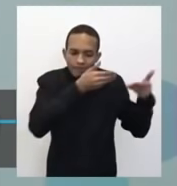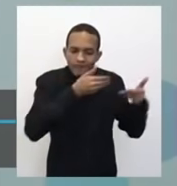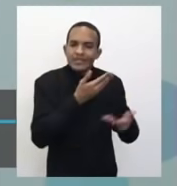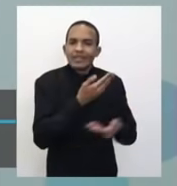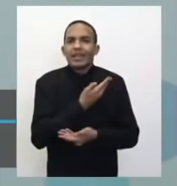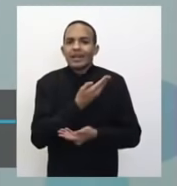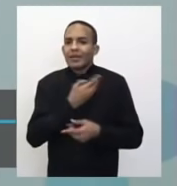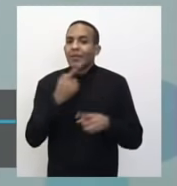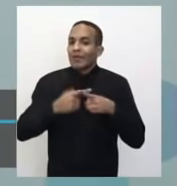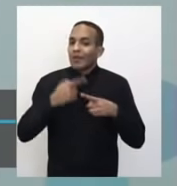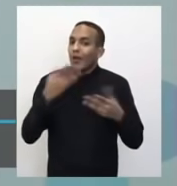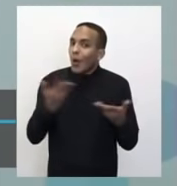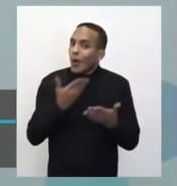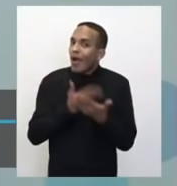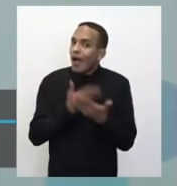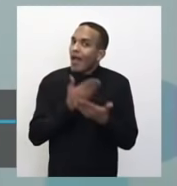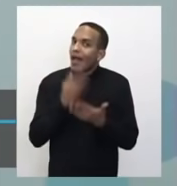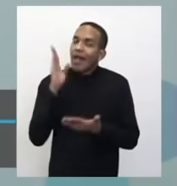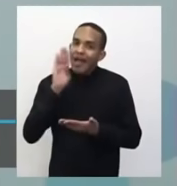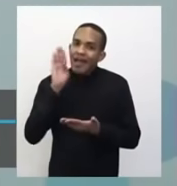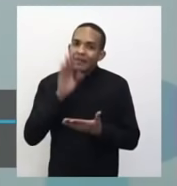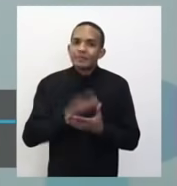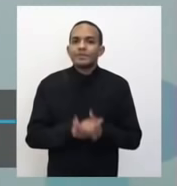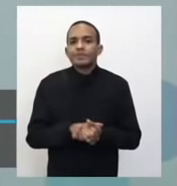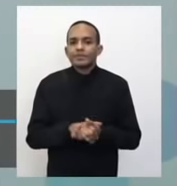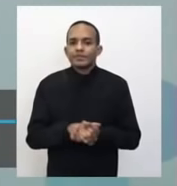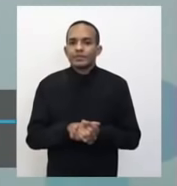aula, porque a aula tá legal. Vamos lá.